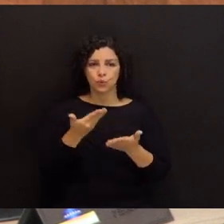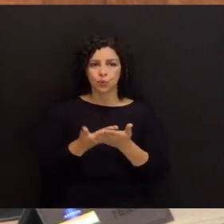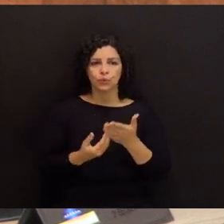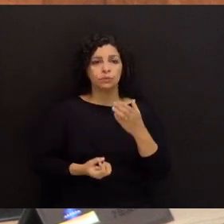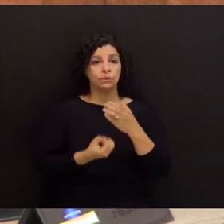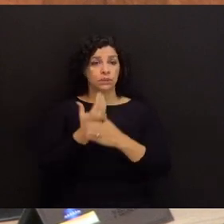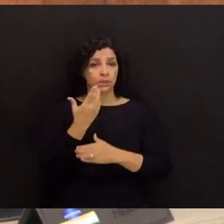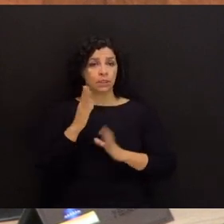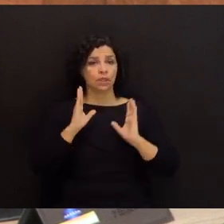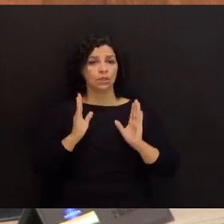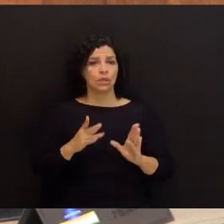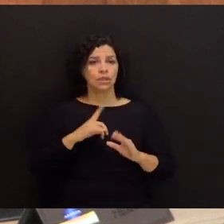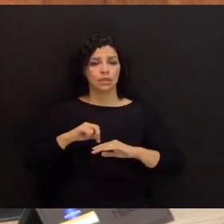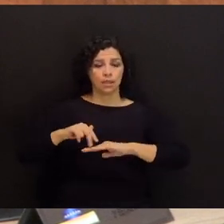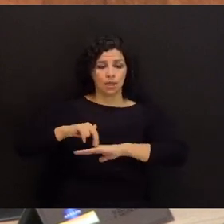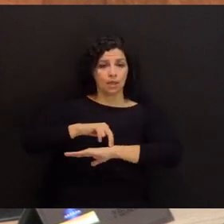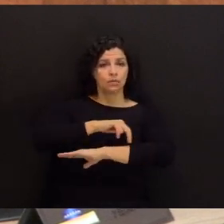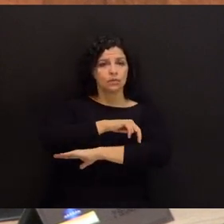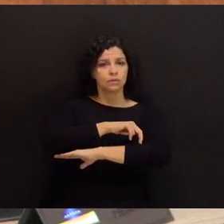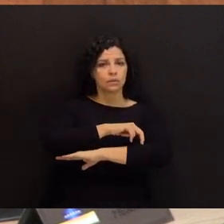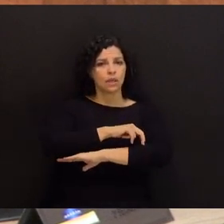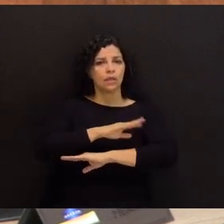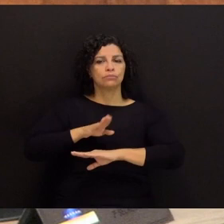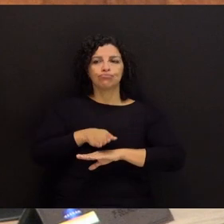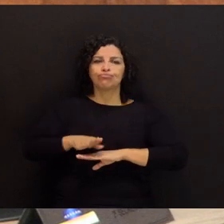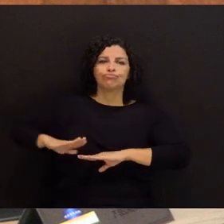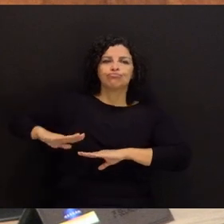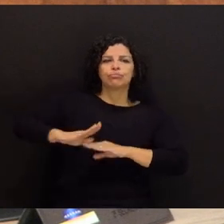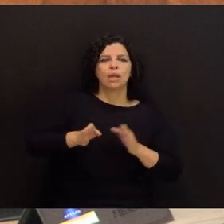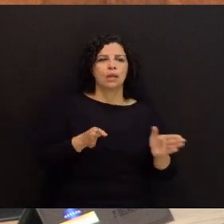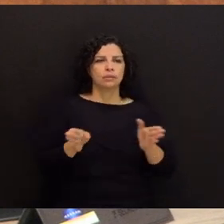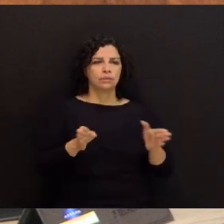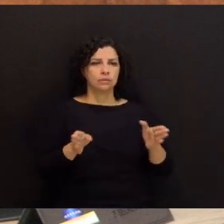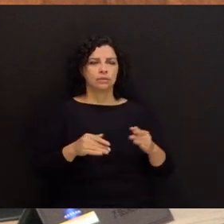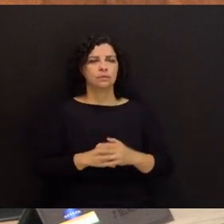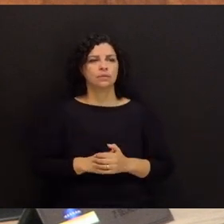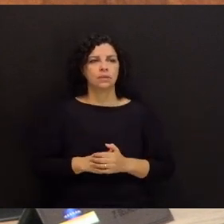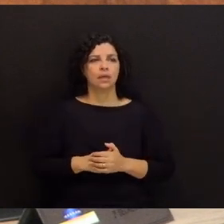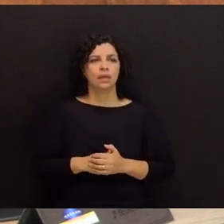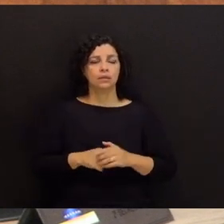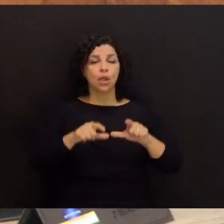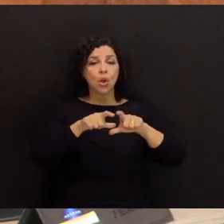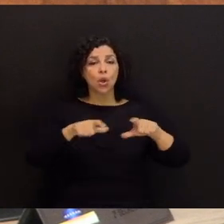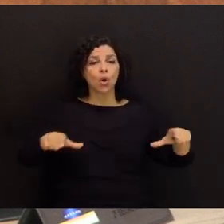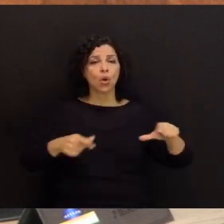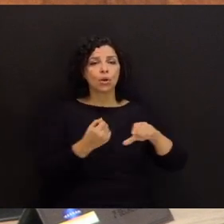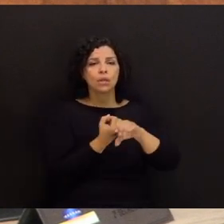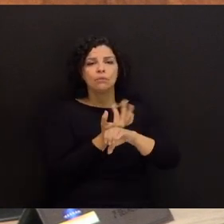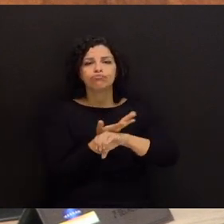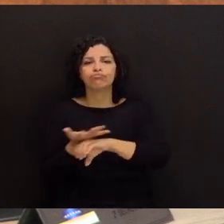implantação de calçadas rampas de acessibilidades canteiros e Paisagismo na Rua